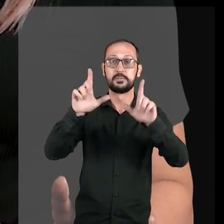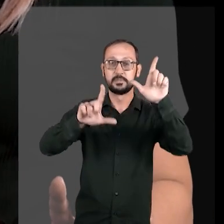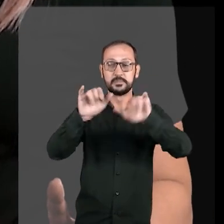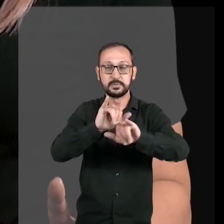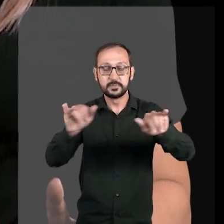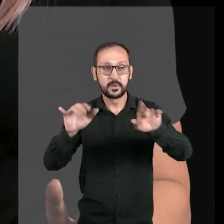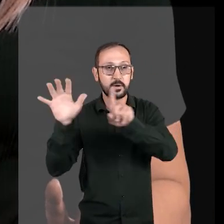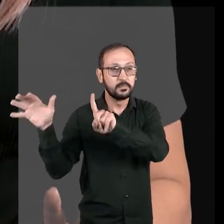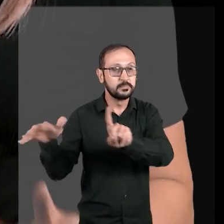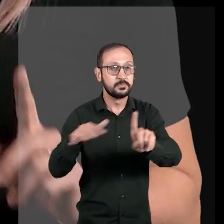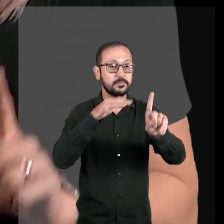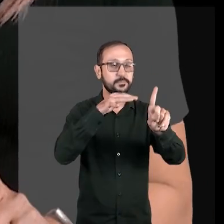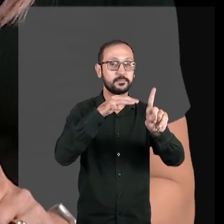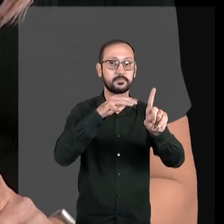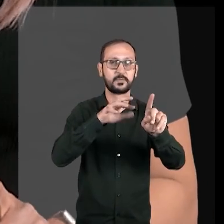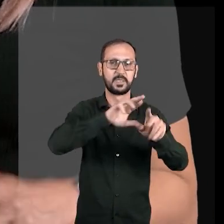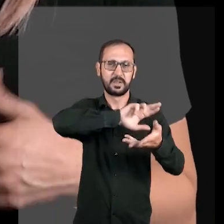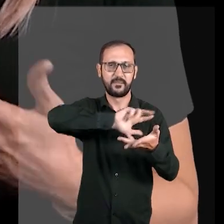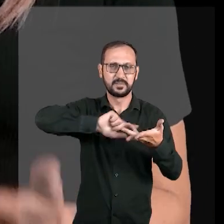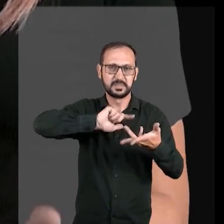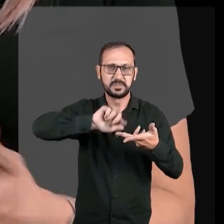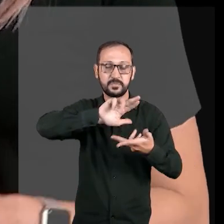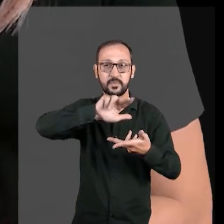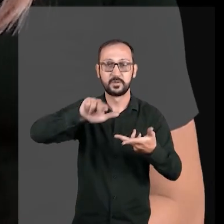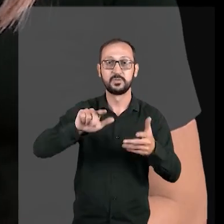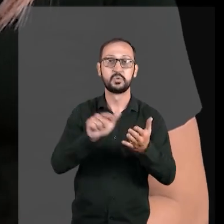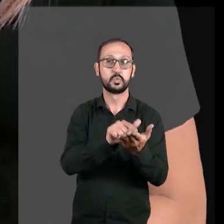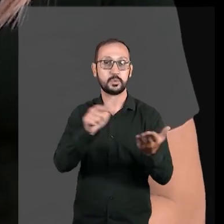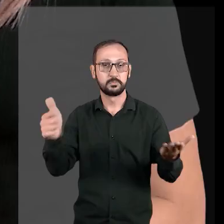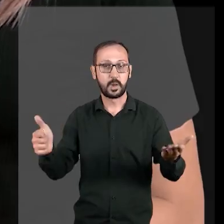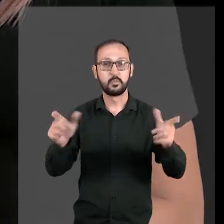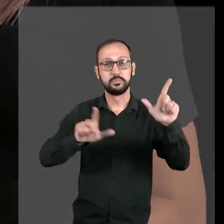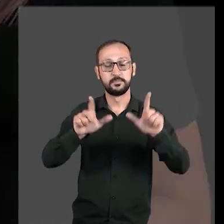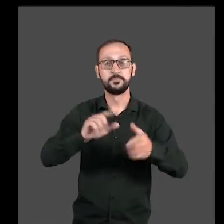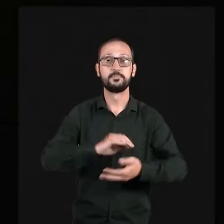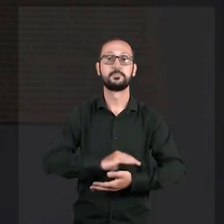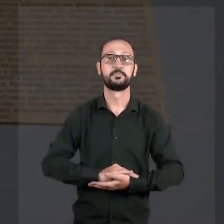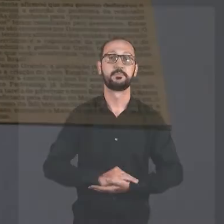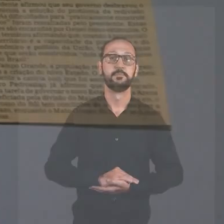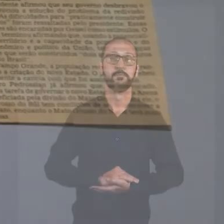atenções dos noticiários. Destaque em diversos jornais.